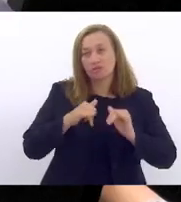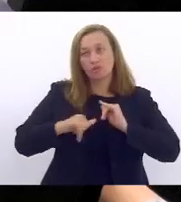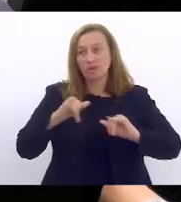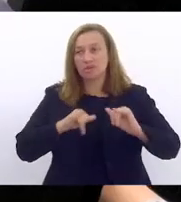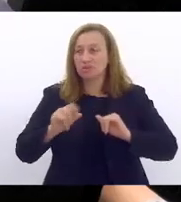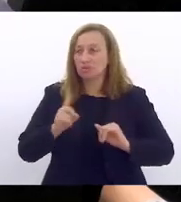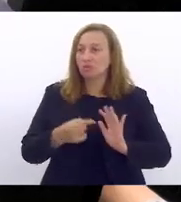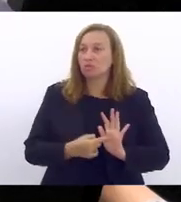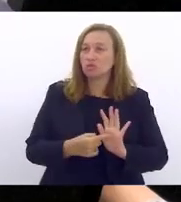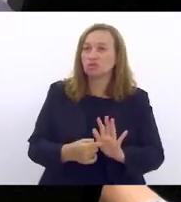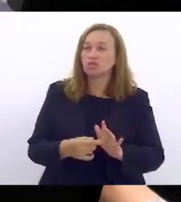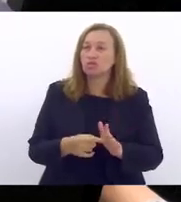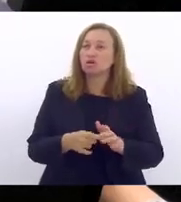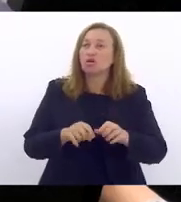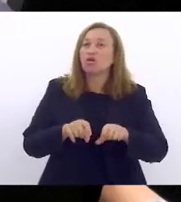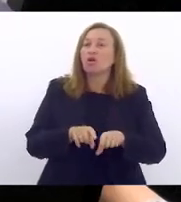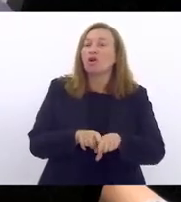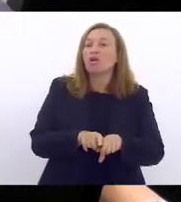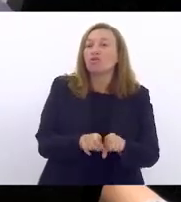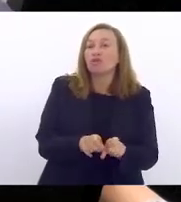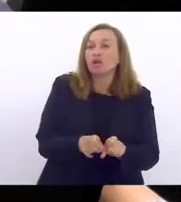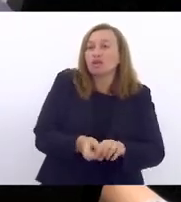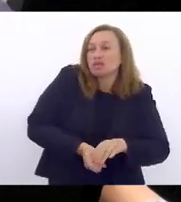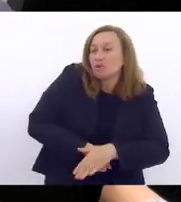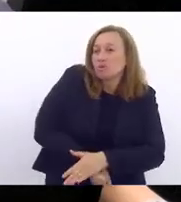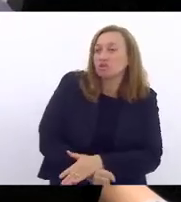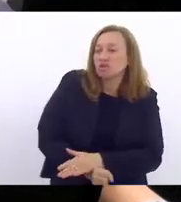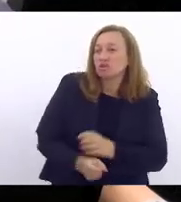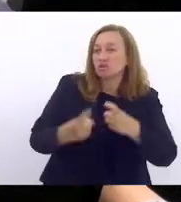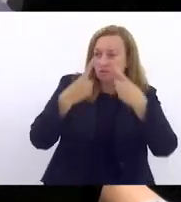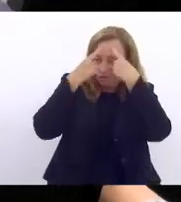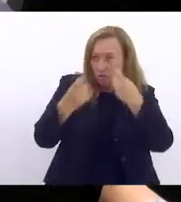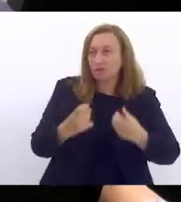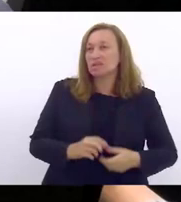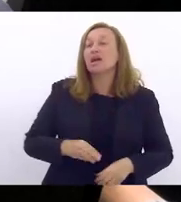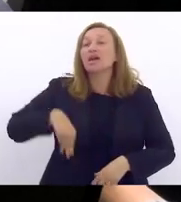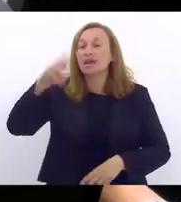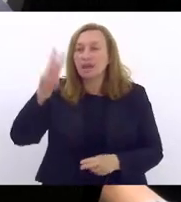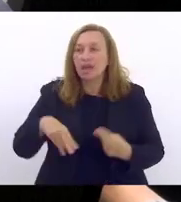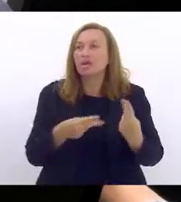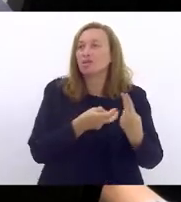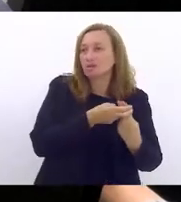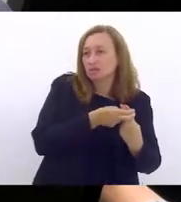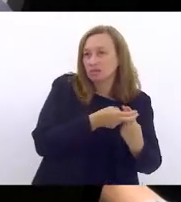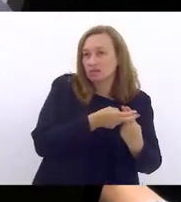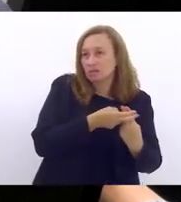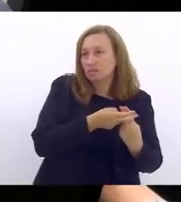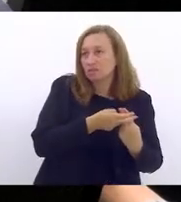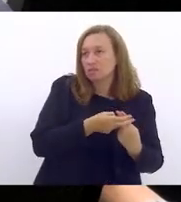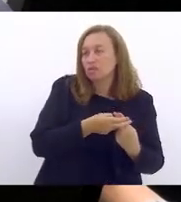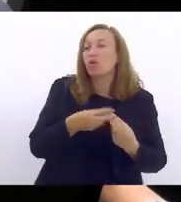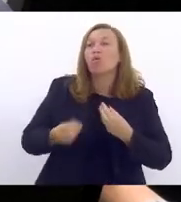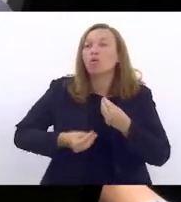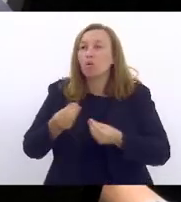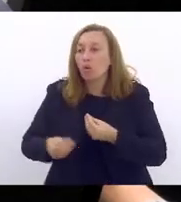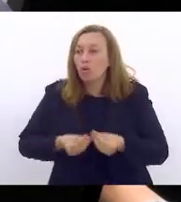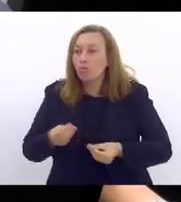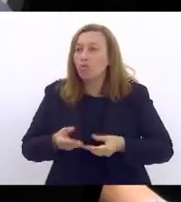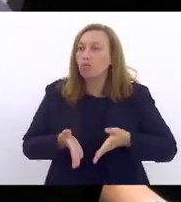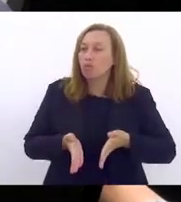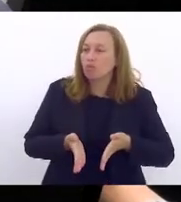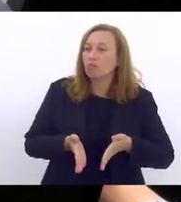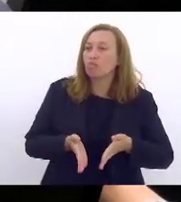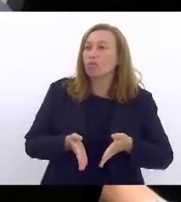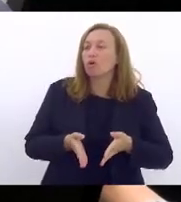sobre violência obstétrica, satisfação no parto. Quem pariu no SUS? Como é que considera o parto? A acolhida que estava